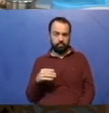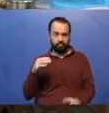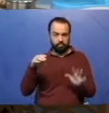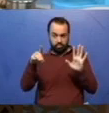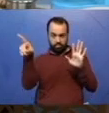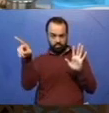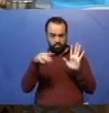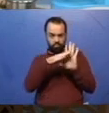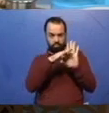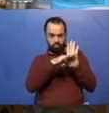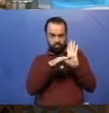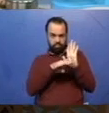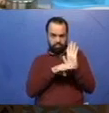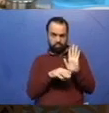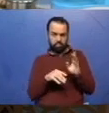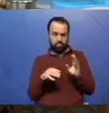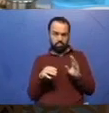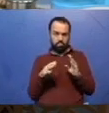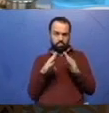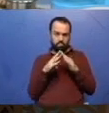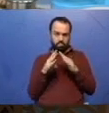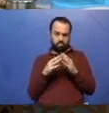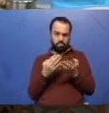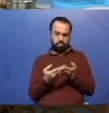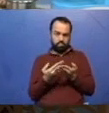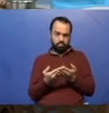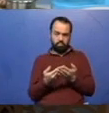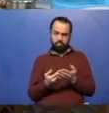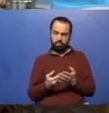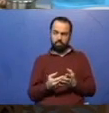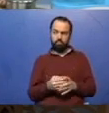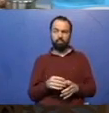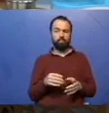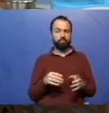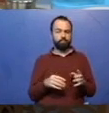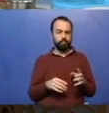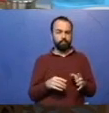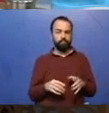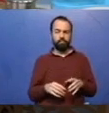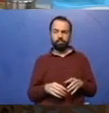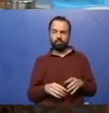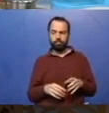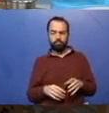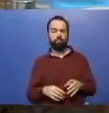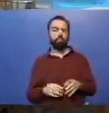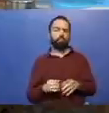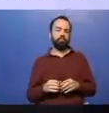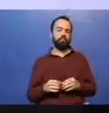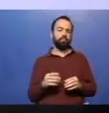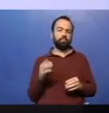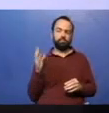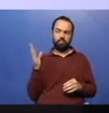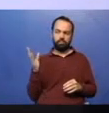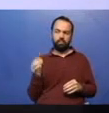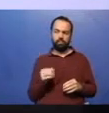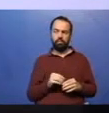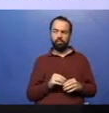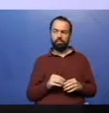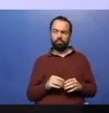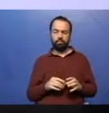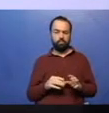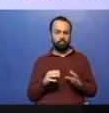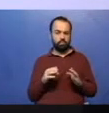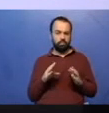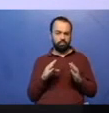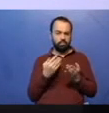roteirinho aí para casa, para você se organizar melhor, assistir a videoaula, pode ser mais de uma vez, tá? O